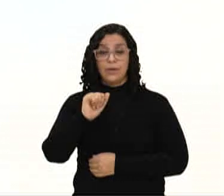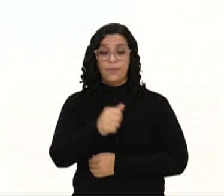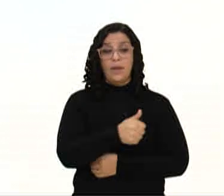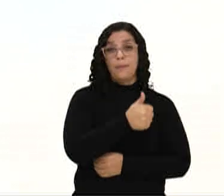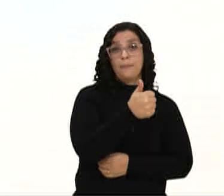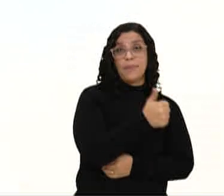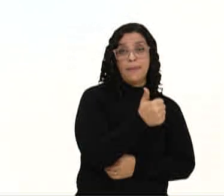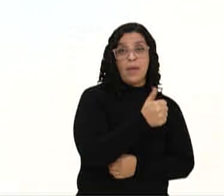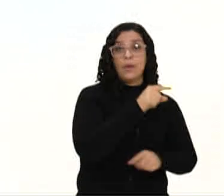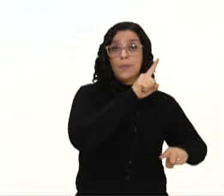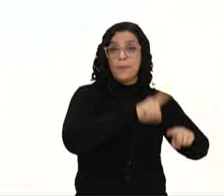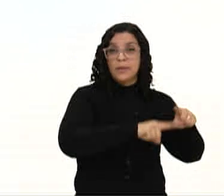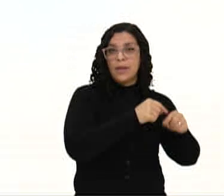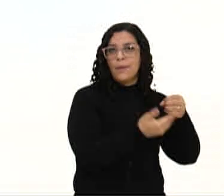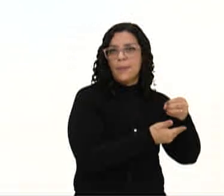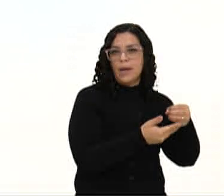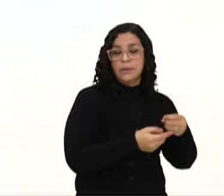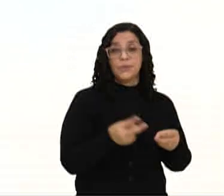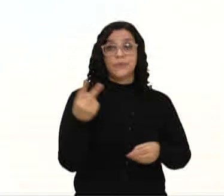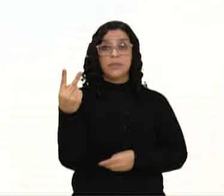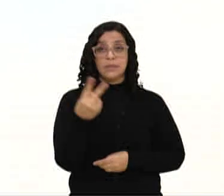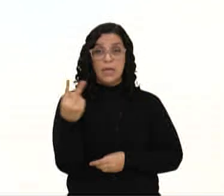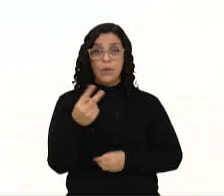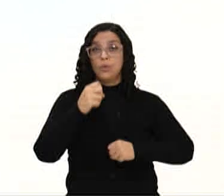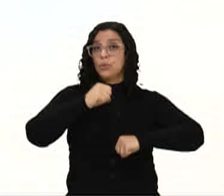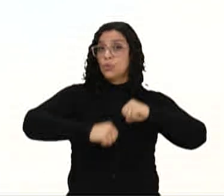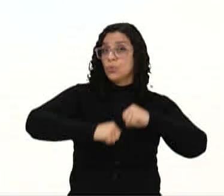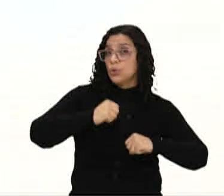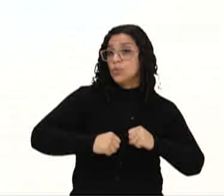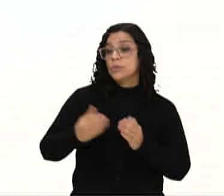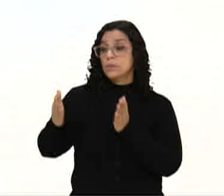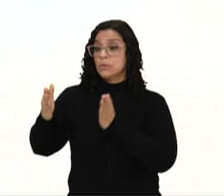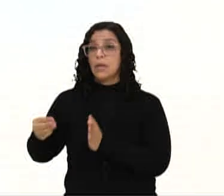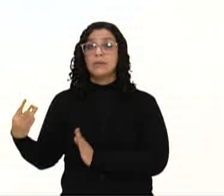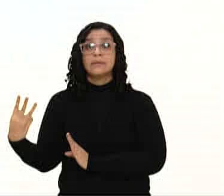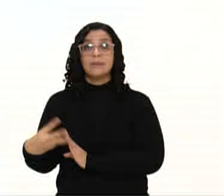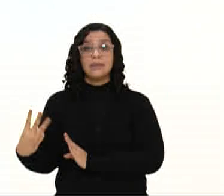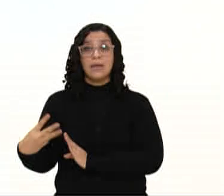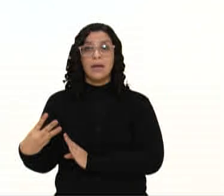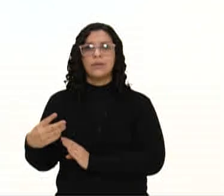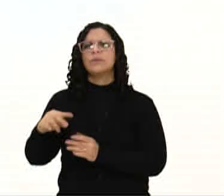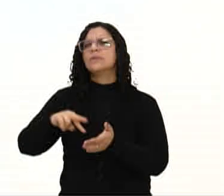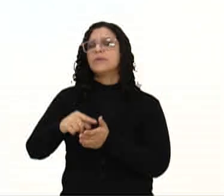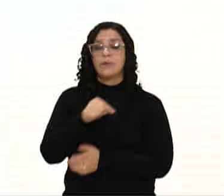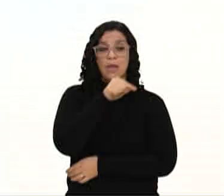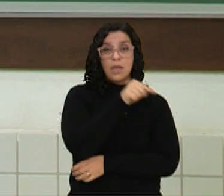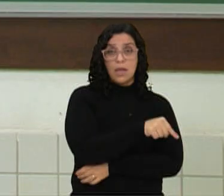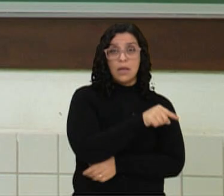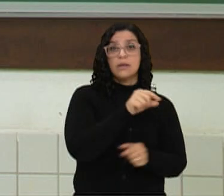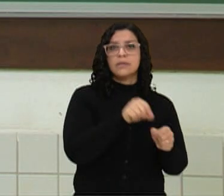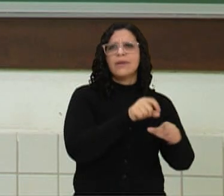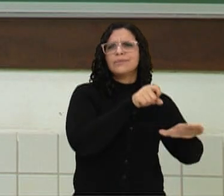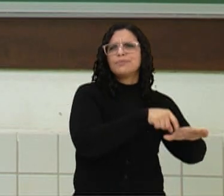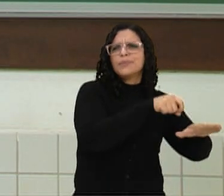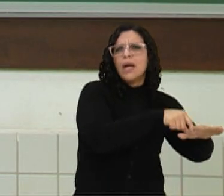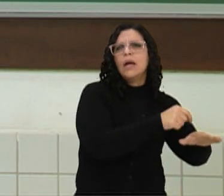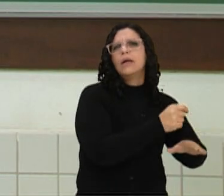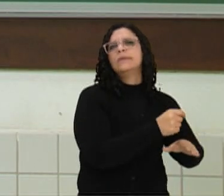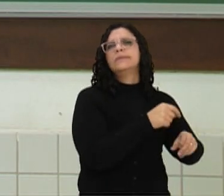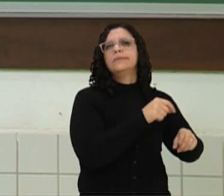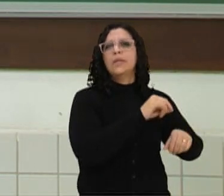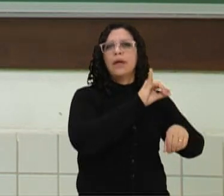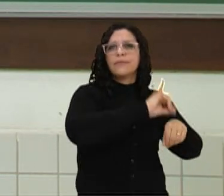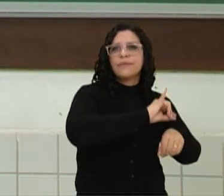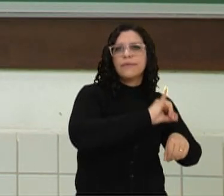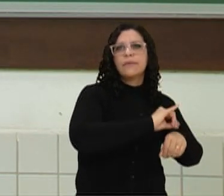é da matéria-prima, secundário, e agora vamos ver o terciário. Então, o primário produz ali a matéria-prima que vai ser